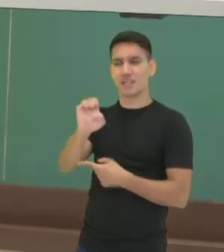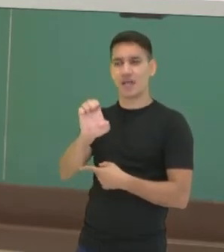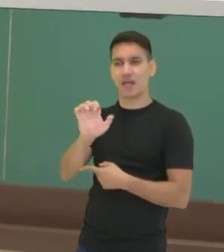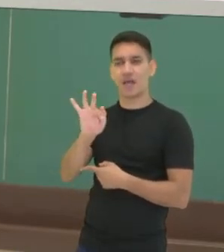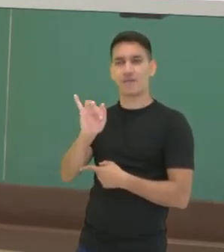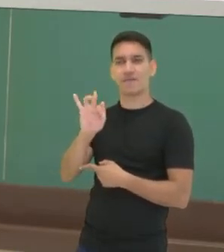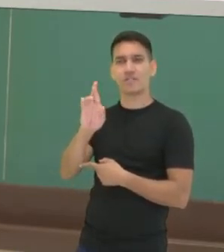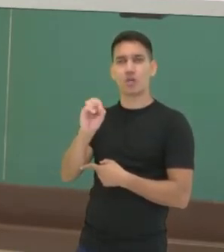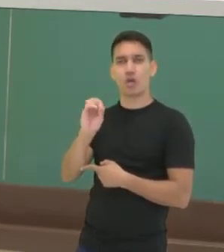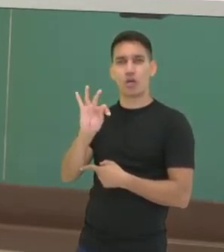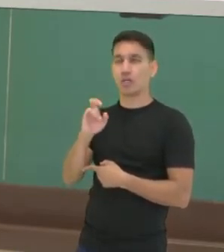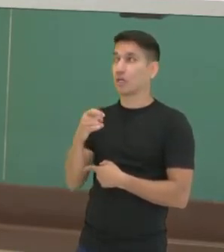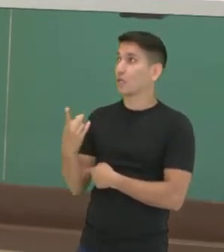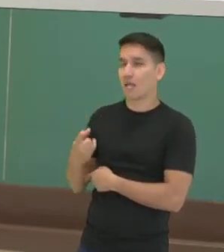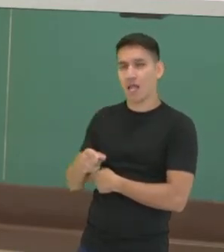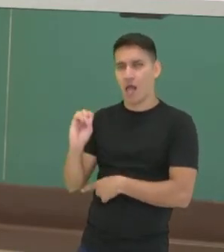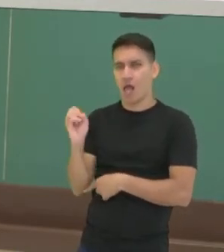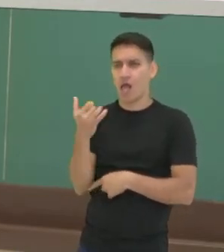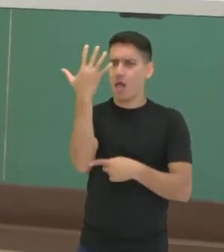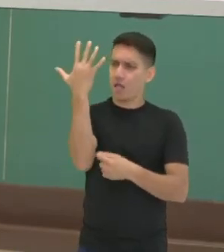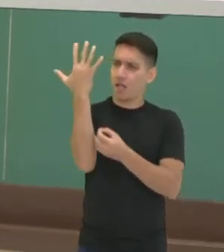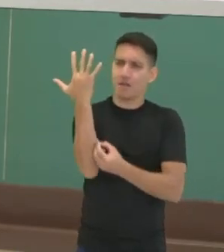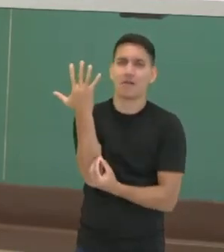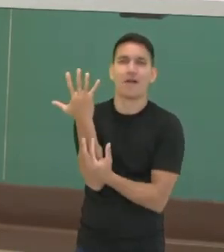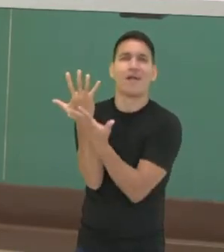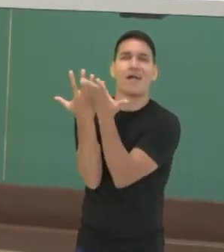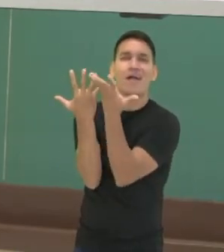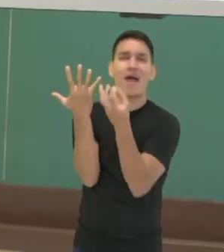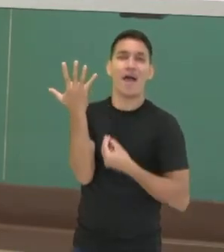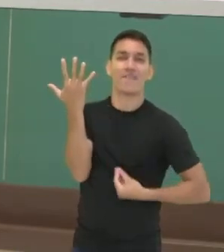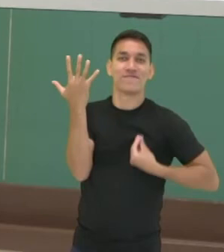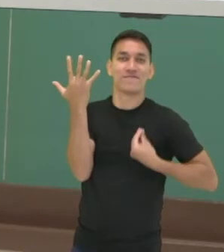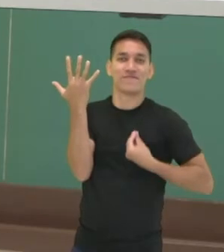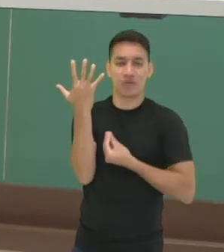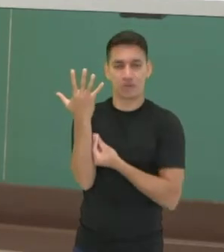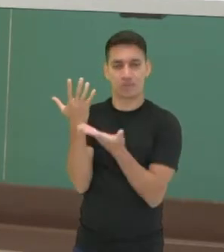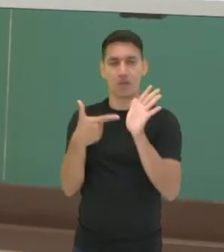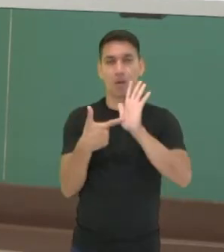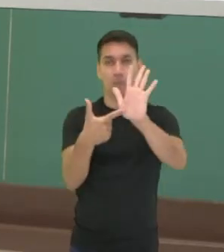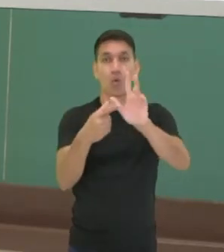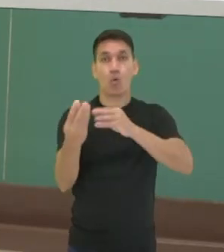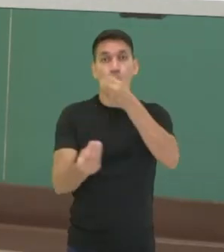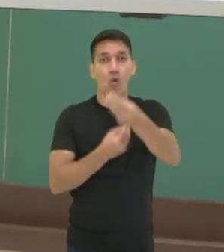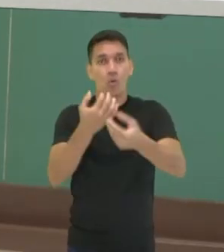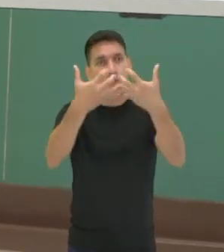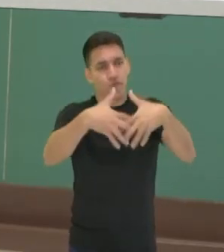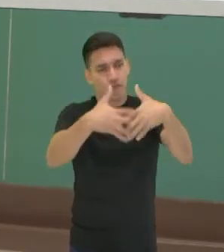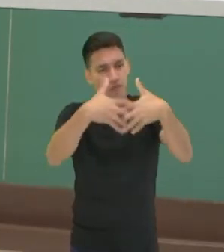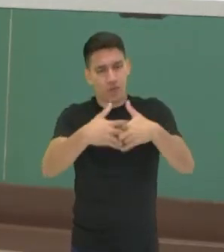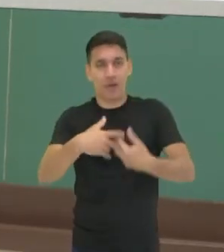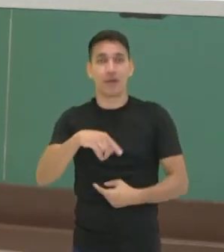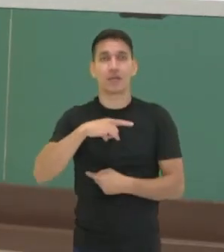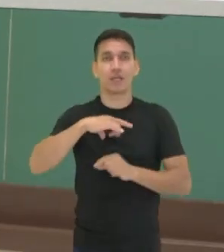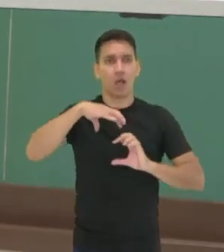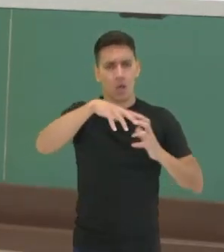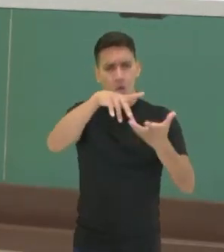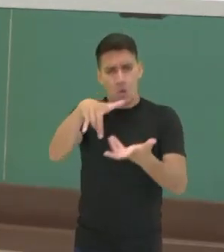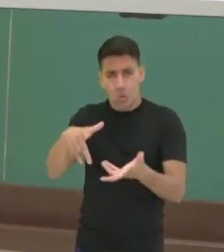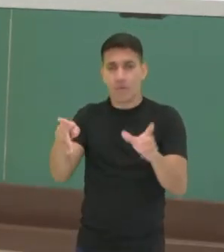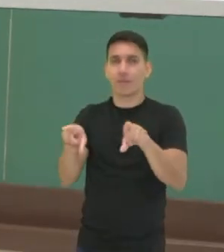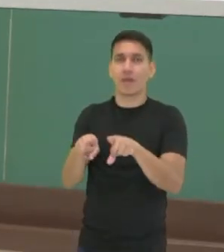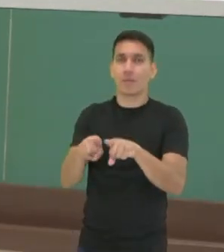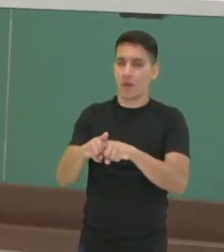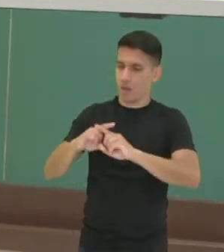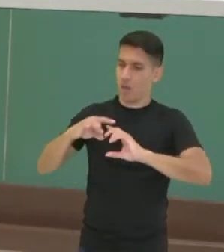Em várias culturas nós encontramos essa árvore da vida como uma representação, ao mesmo tempo, do mundo, do ser humano e